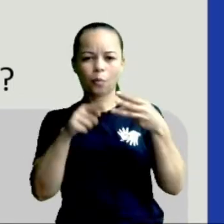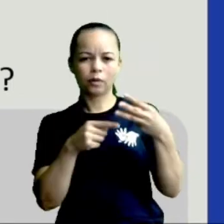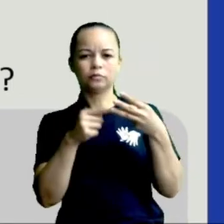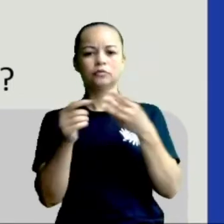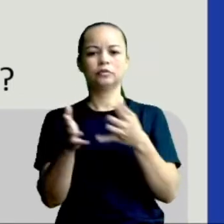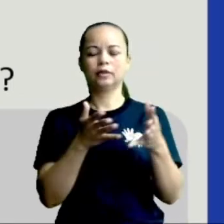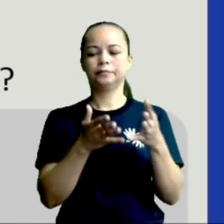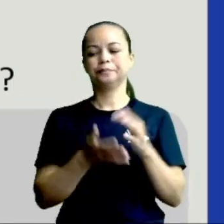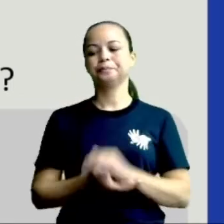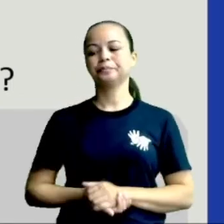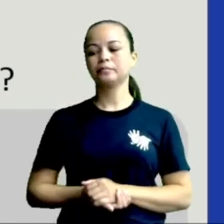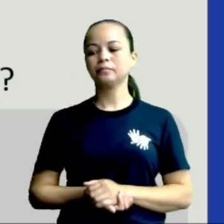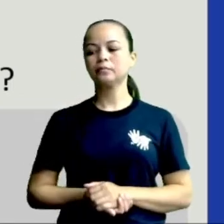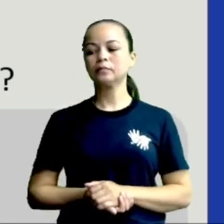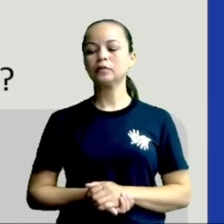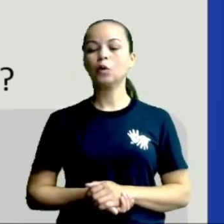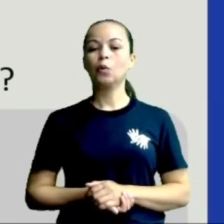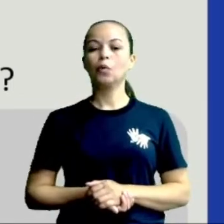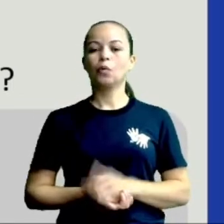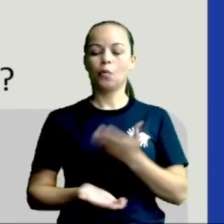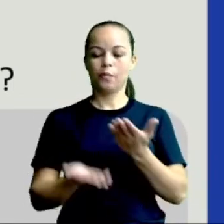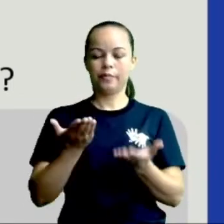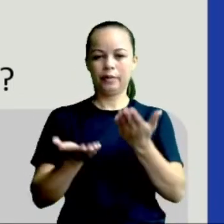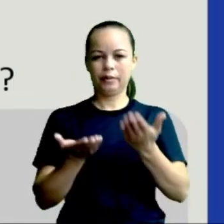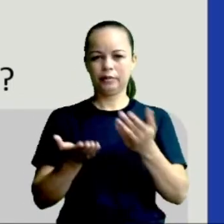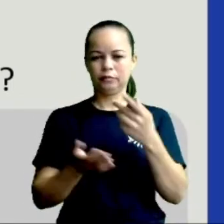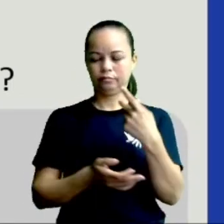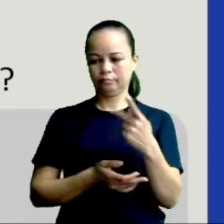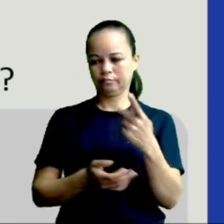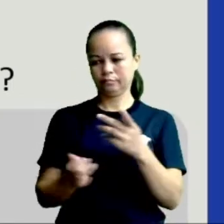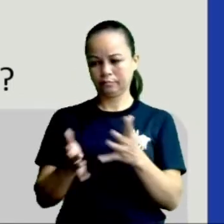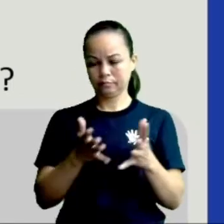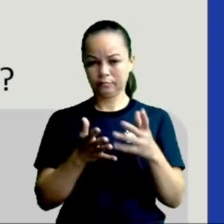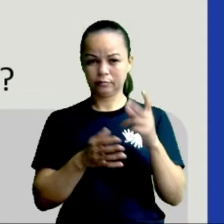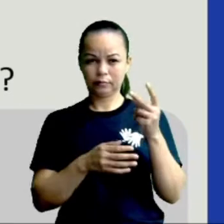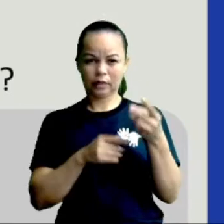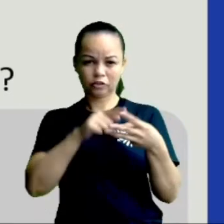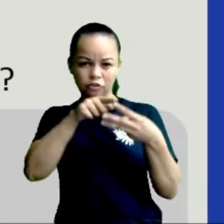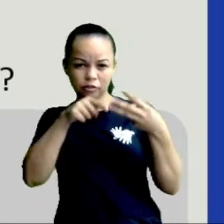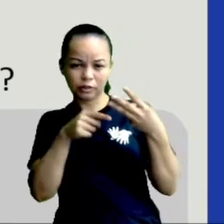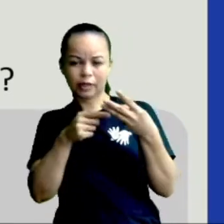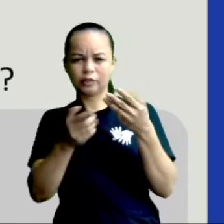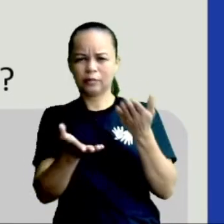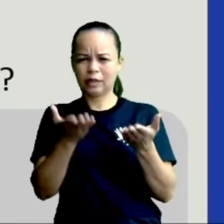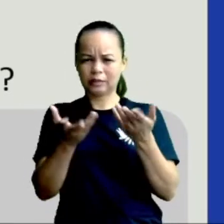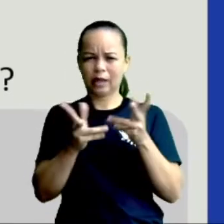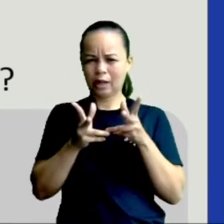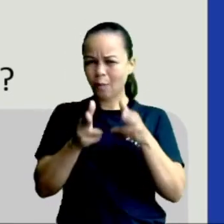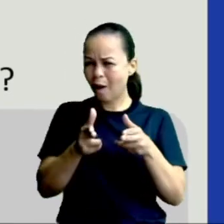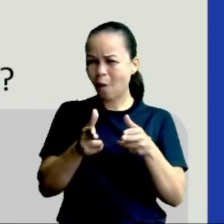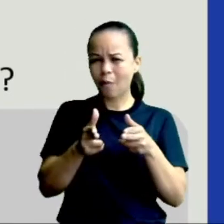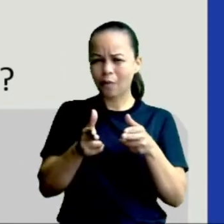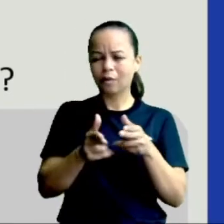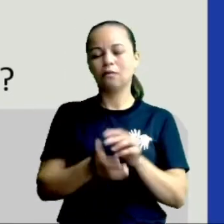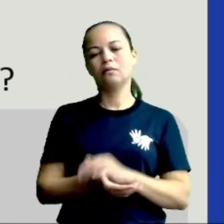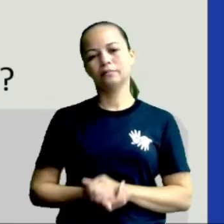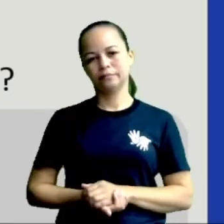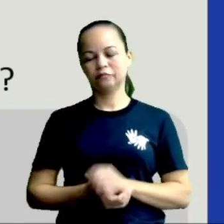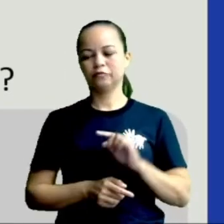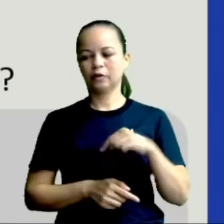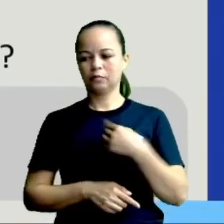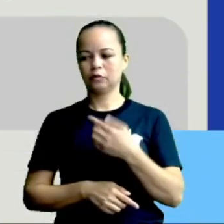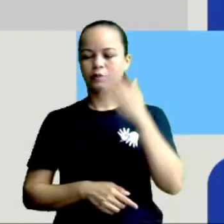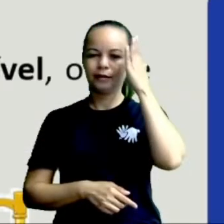situações o peso em cada um dos Pratos dessa balança é um mesmo vamos então